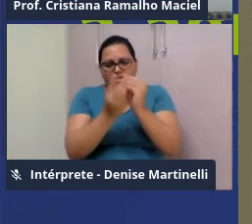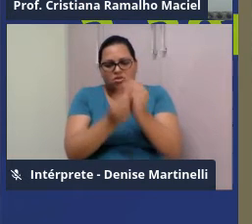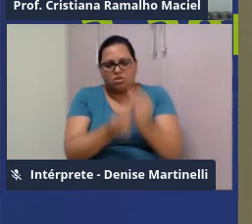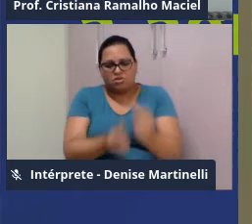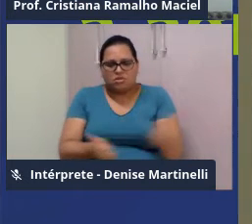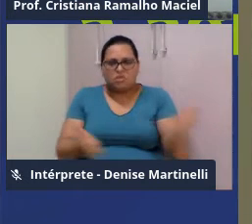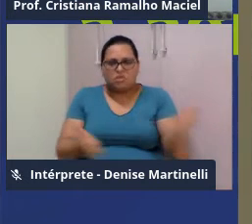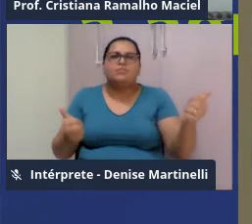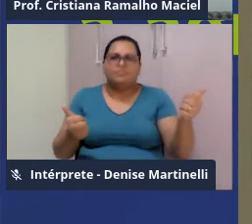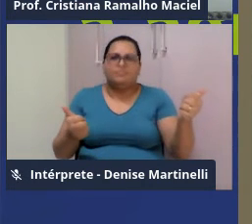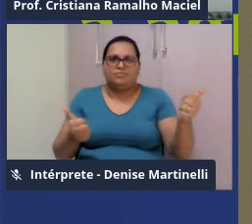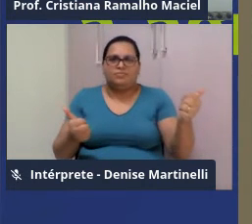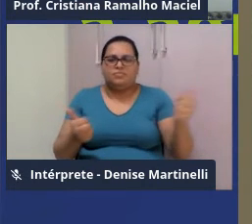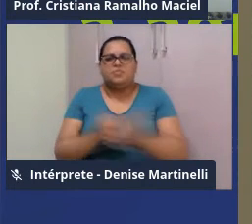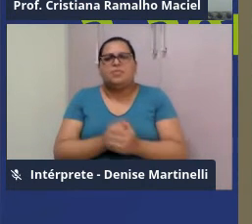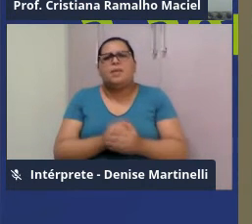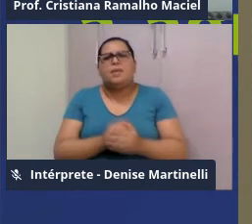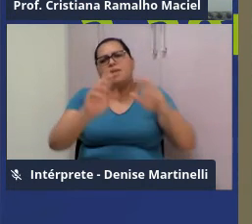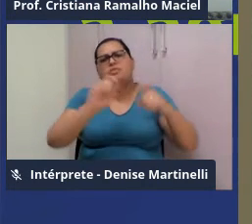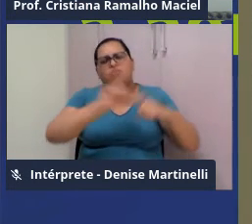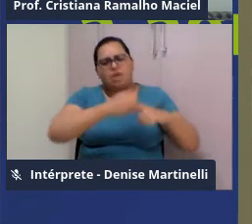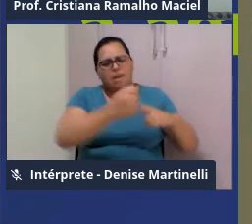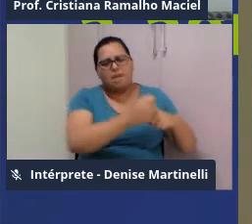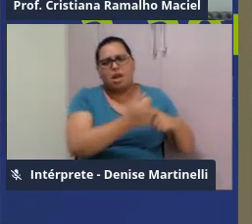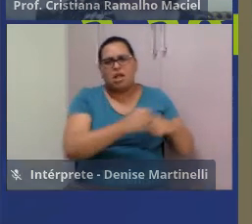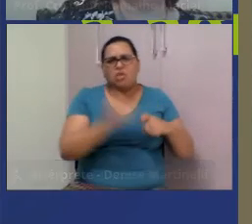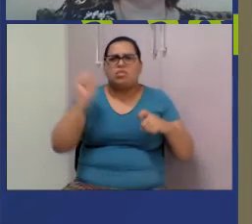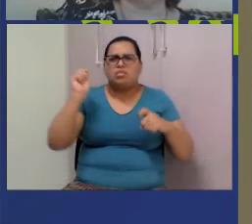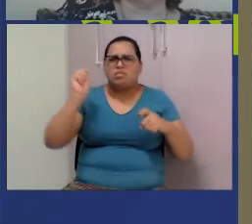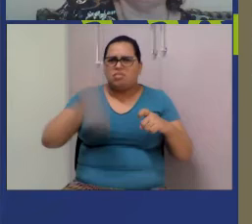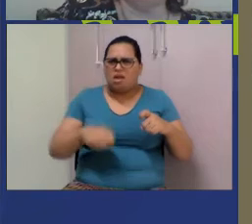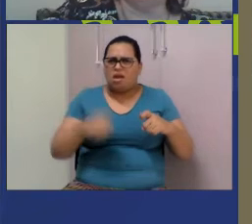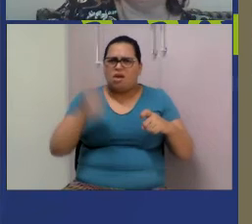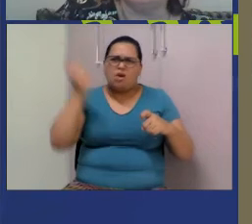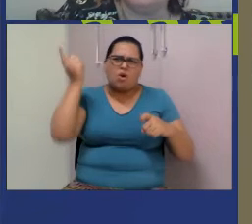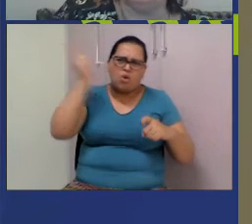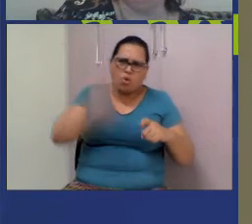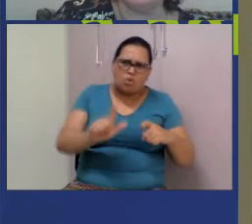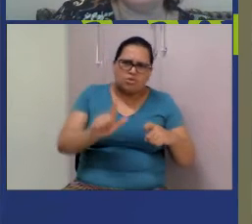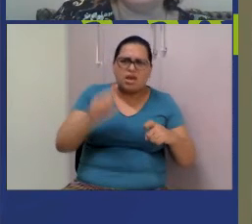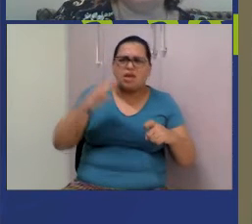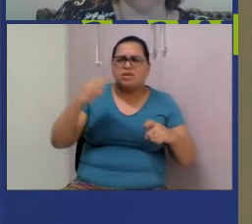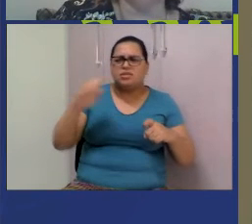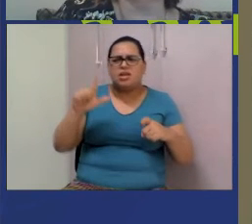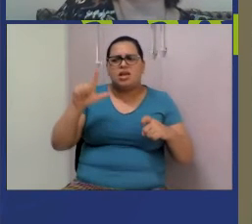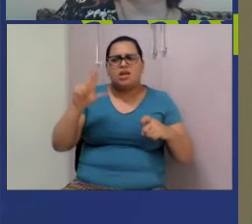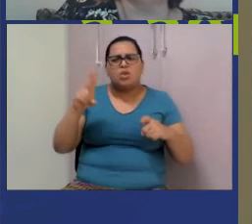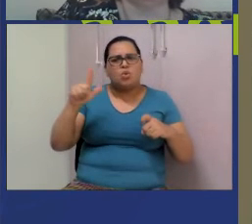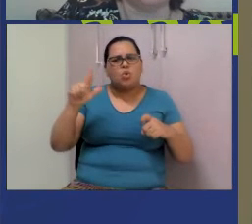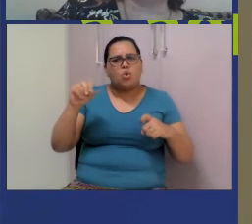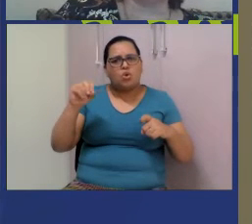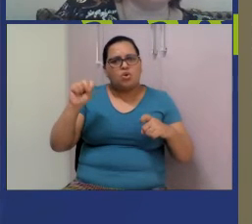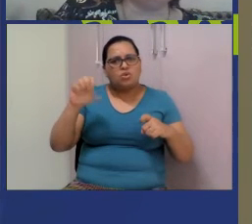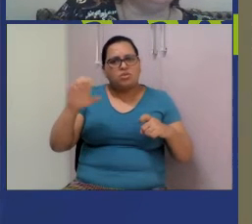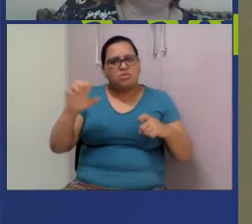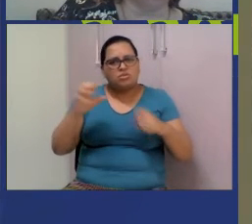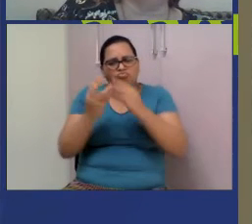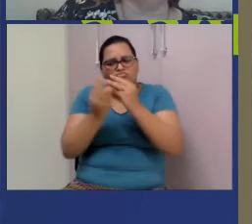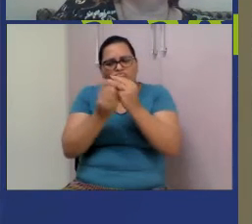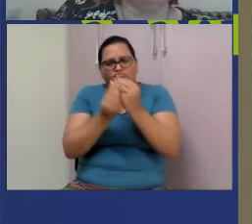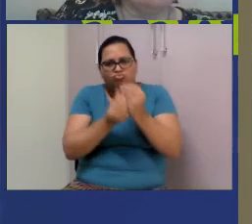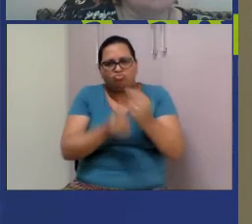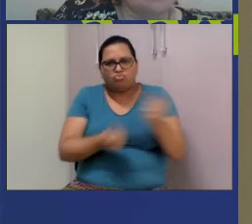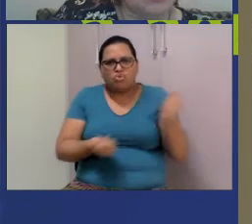de celulose eu posso dar. Fui para a bancada testar essas tortas que tem de resíduo.